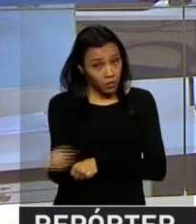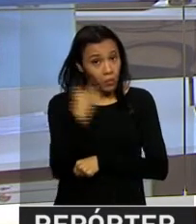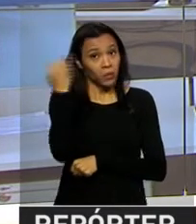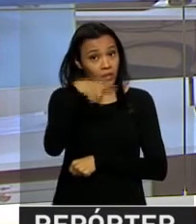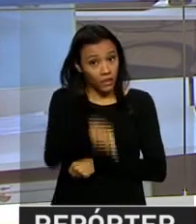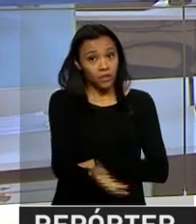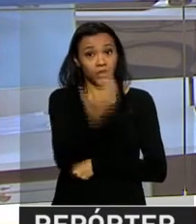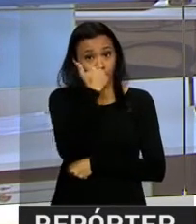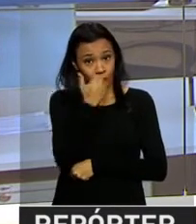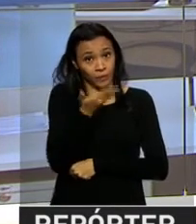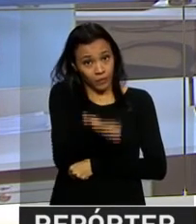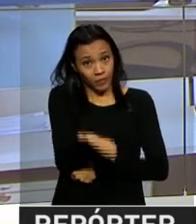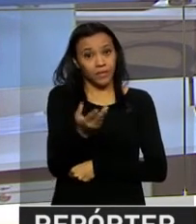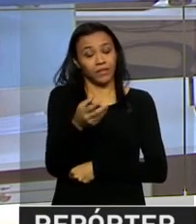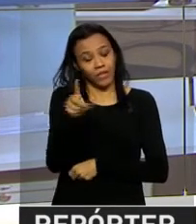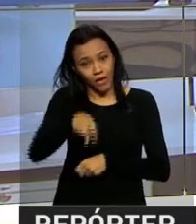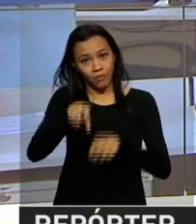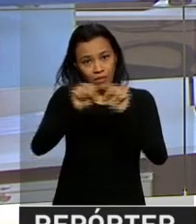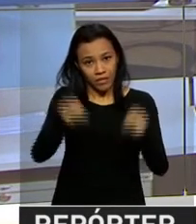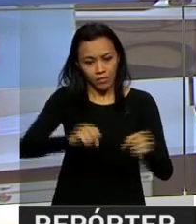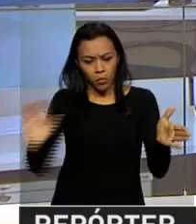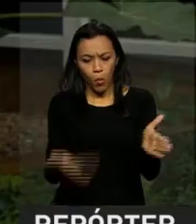produto e desse sistema de produção.